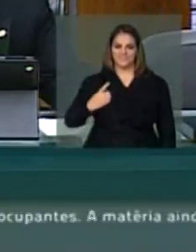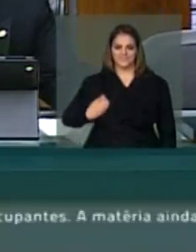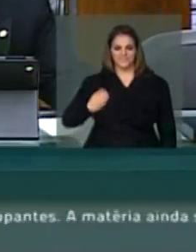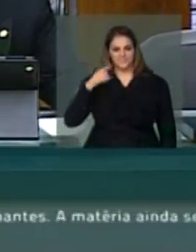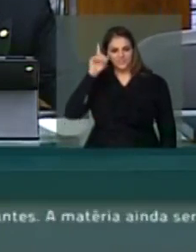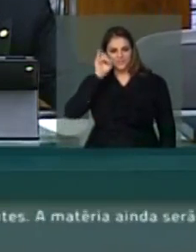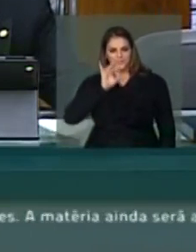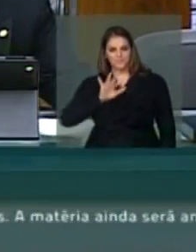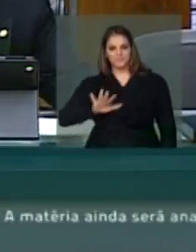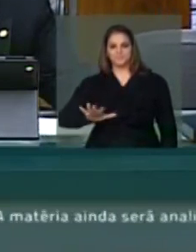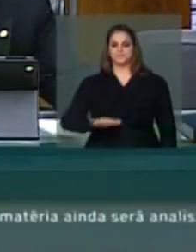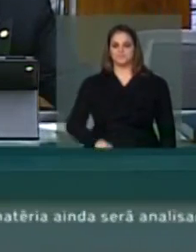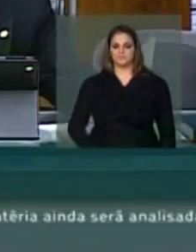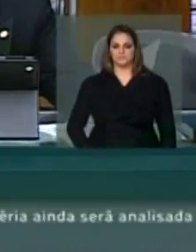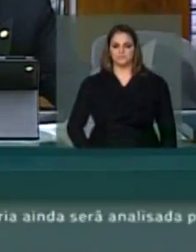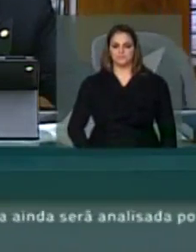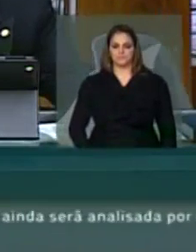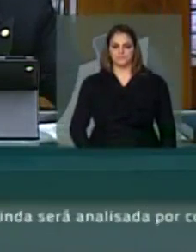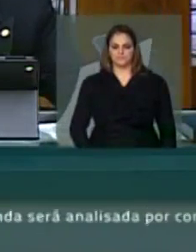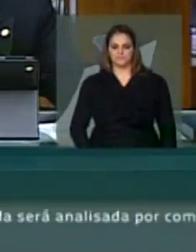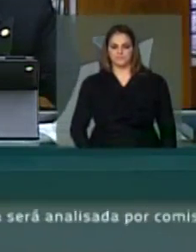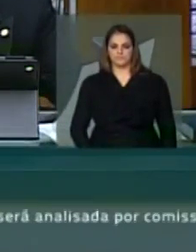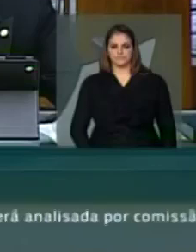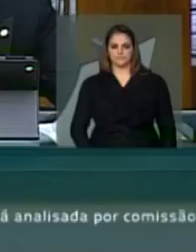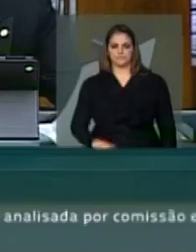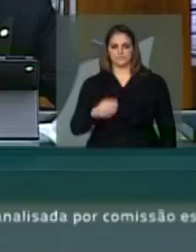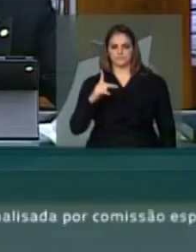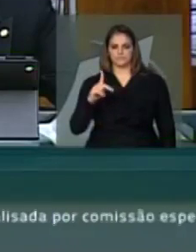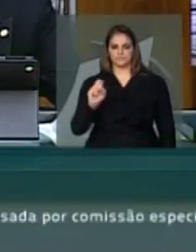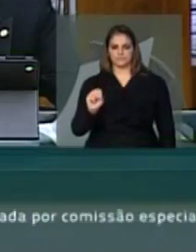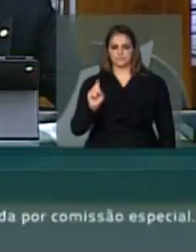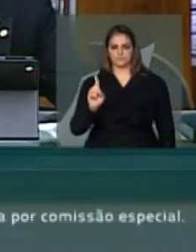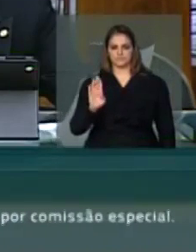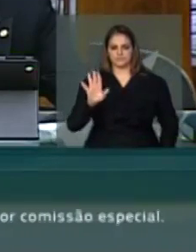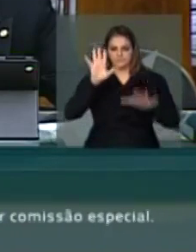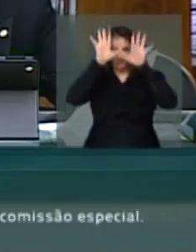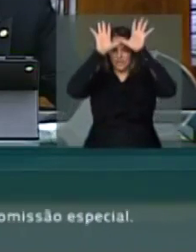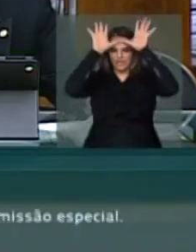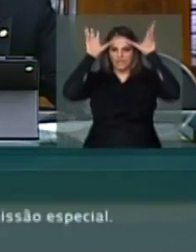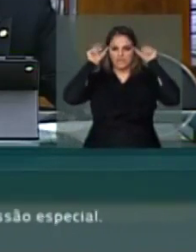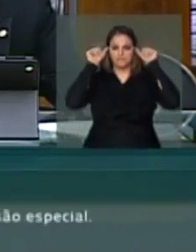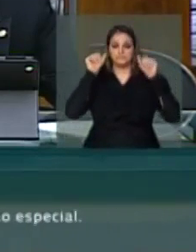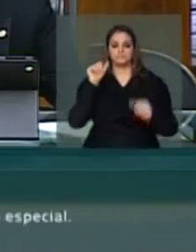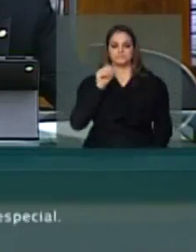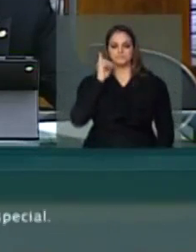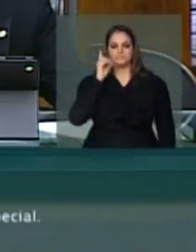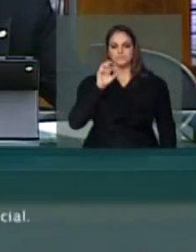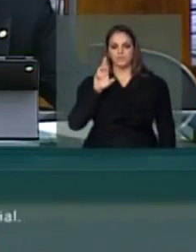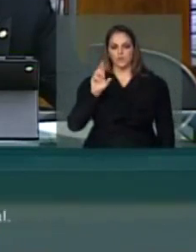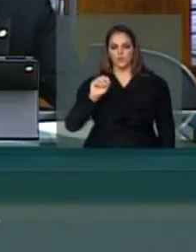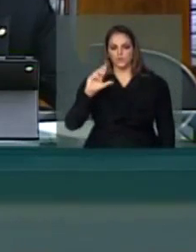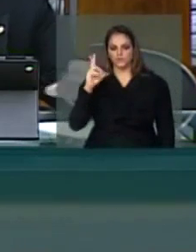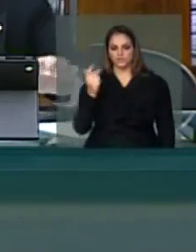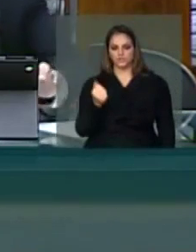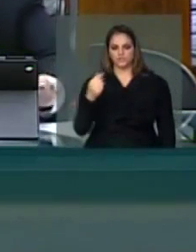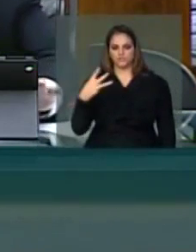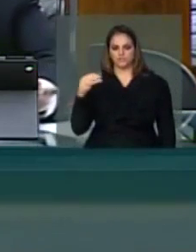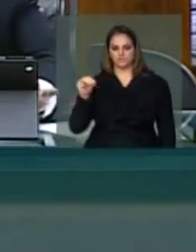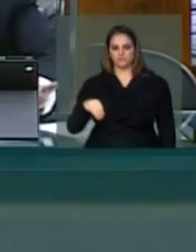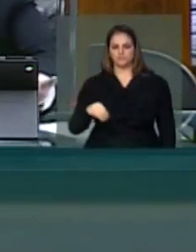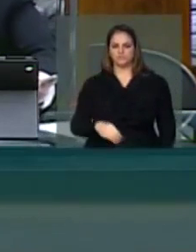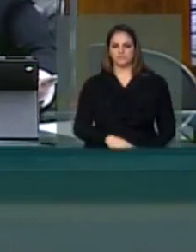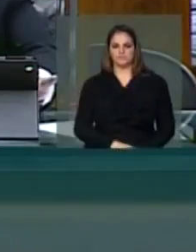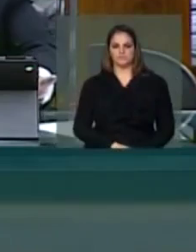abençoe a estadia de vocês aqui. Pelo PSDB do Acre, conceda a palavra ao deputado Rocha. Vossa Excelência tem 3 minutos.